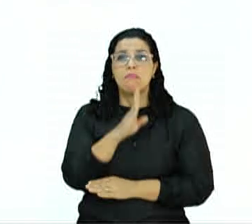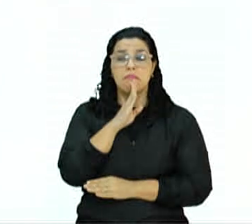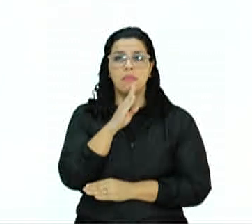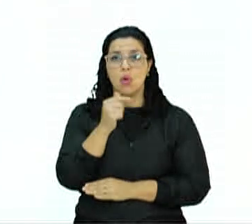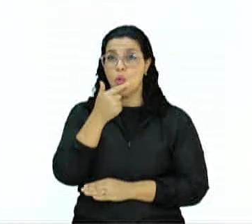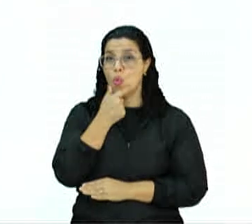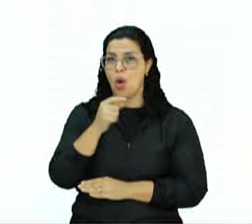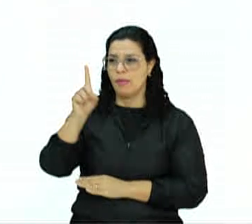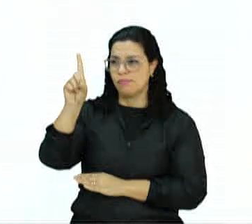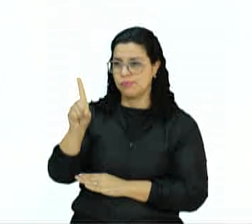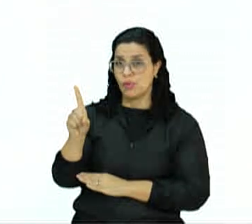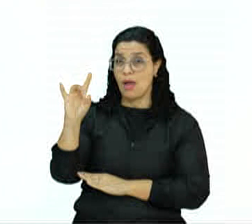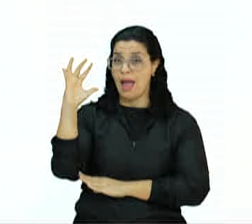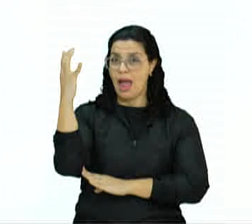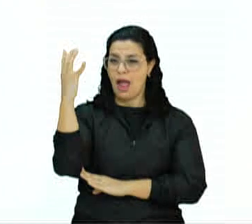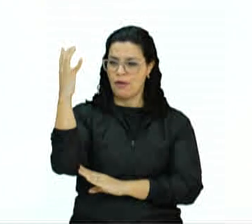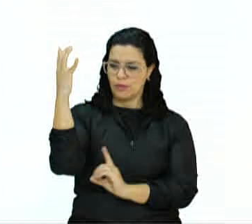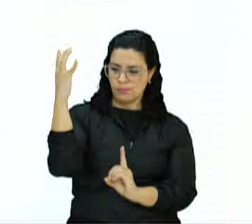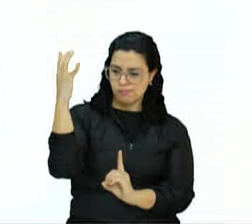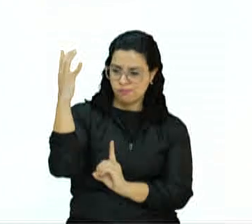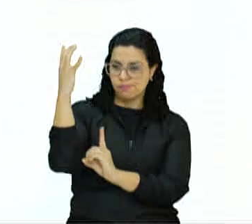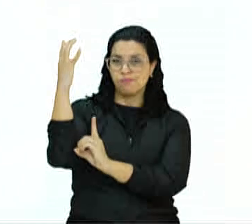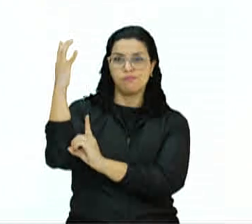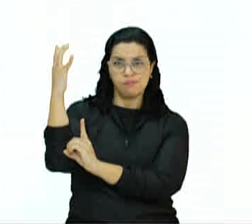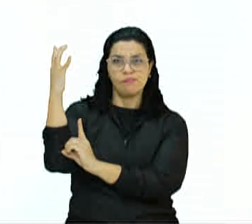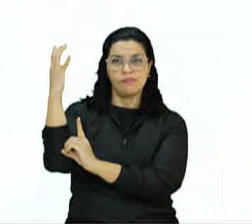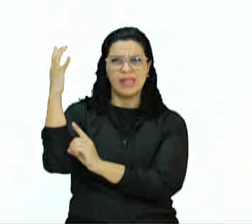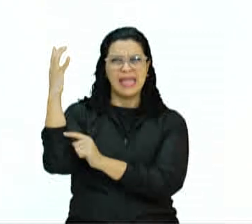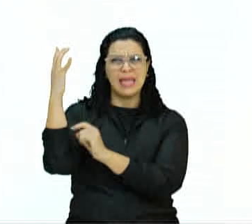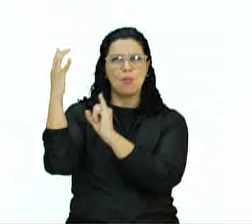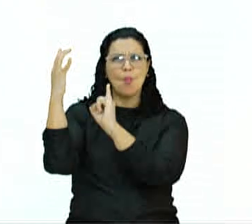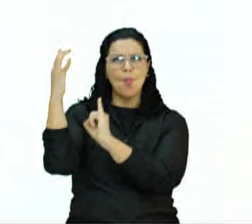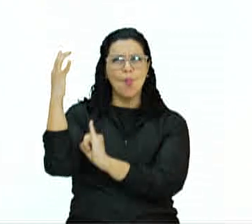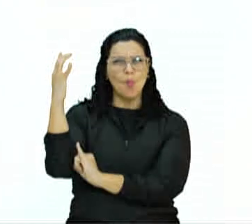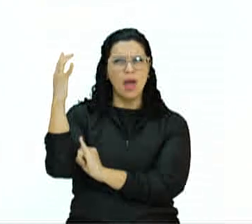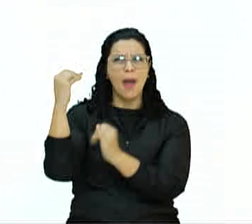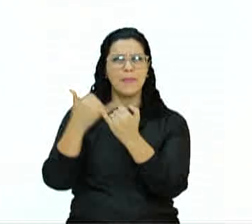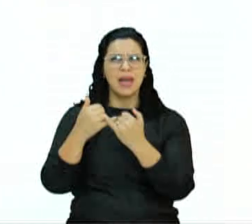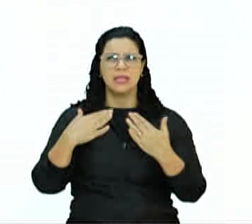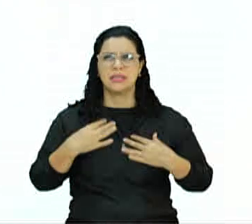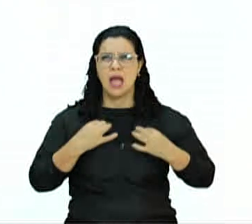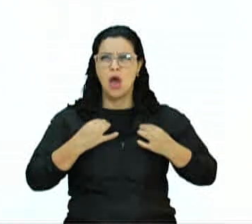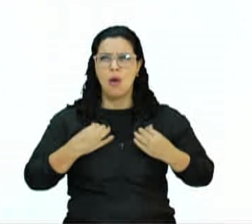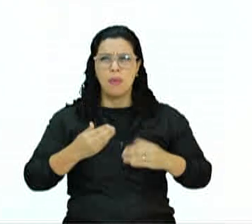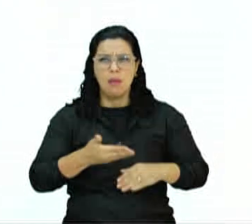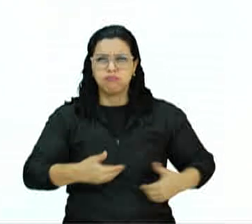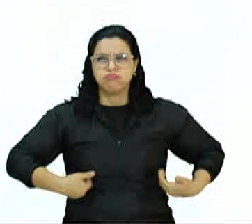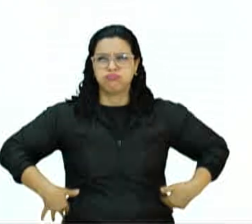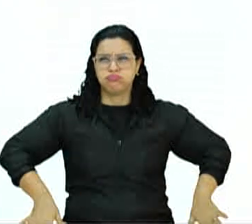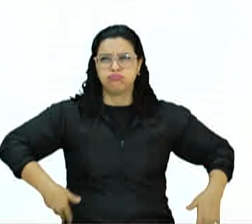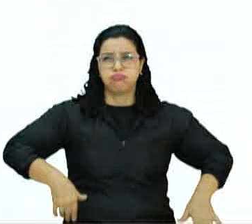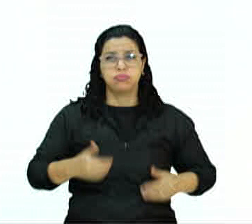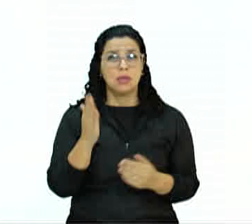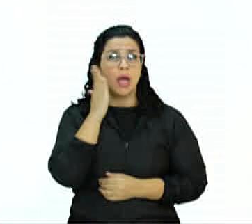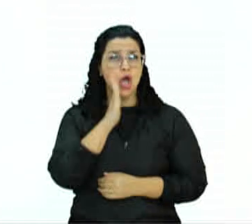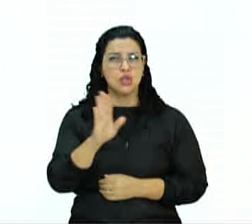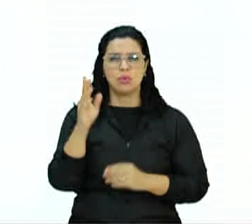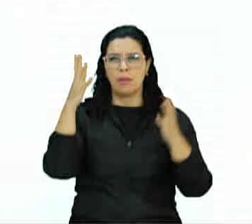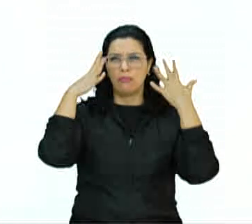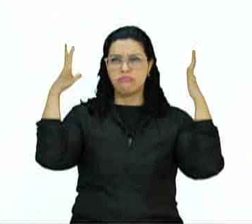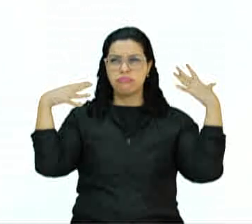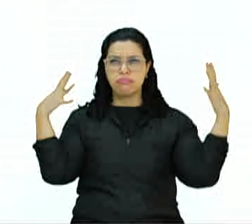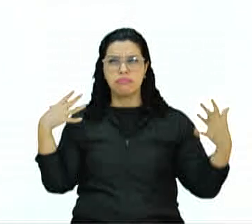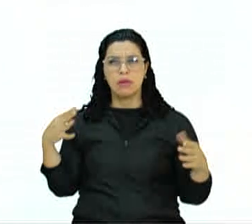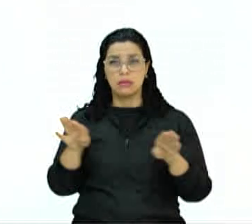árvore, esguio e magro, metido num largo blusão azul marinho, cabelos crescidos e